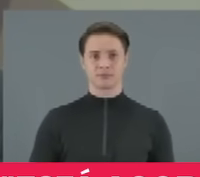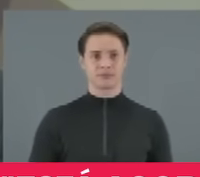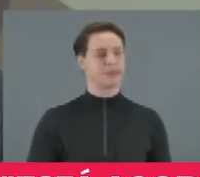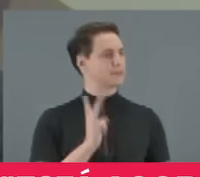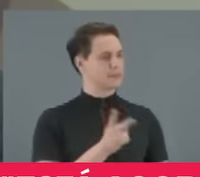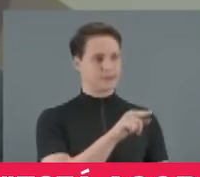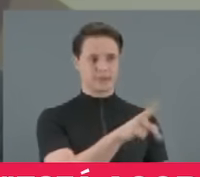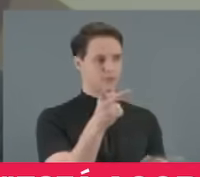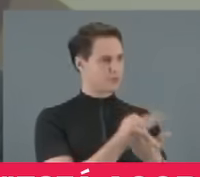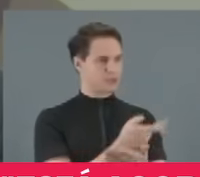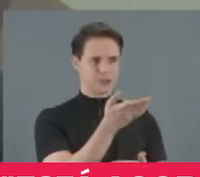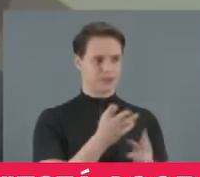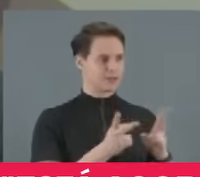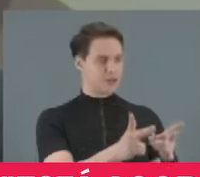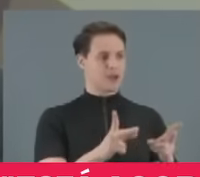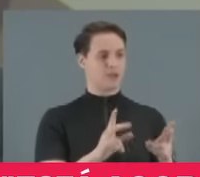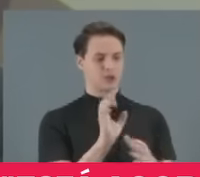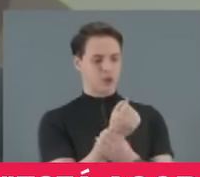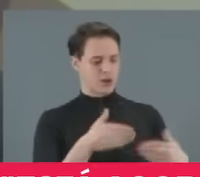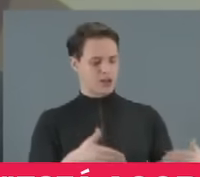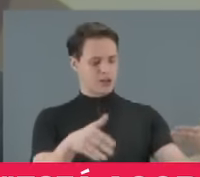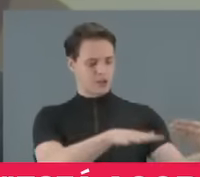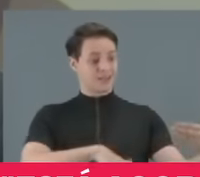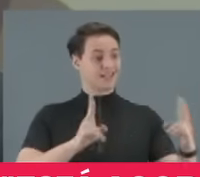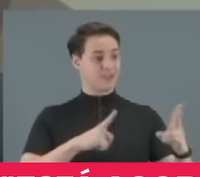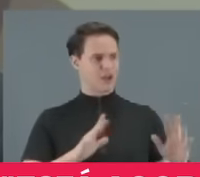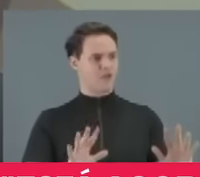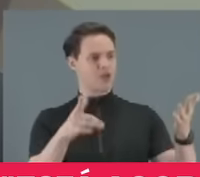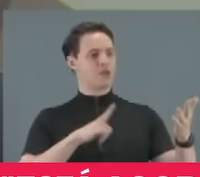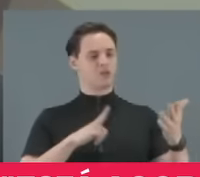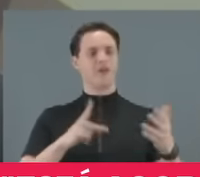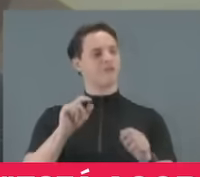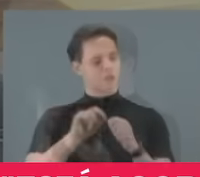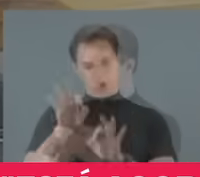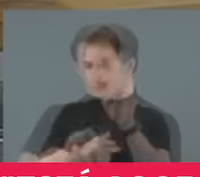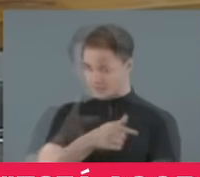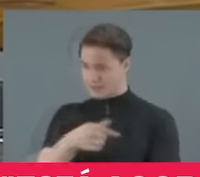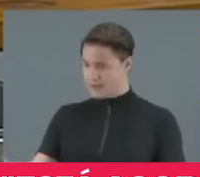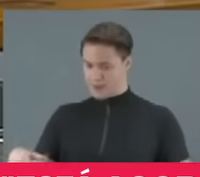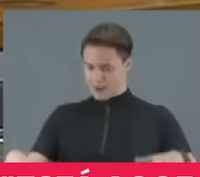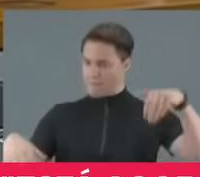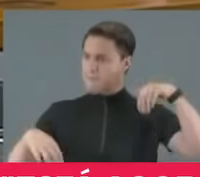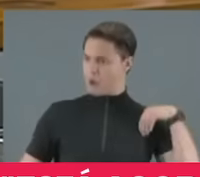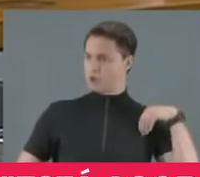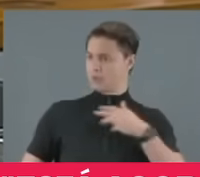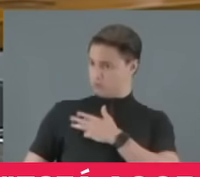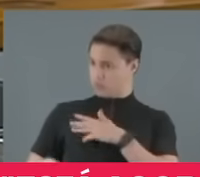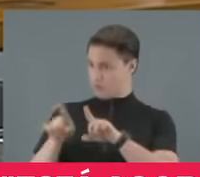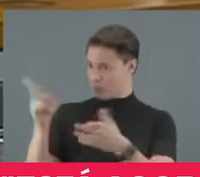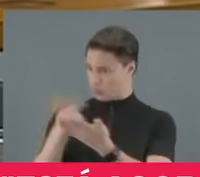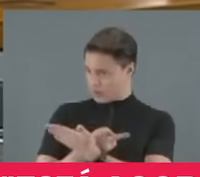Sempre foi assim, deputado. Sempre foi feita a segurança da esplanada. Toda vez que há um grande evento, é feito um protocolo de ações integradas e sempre funcionou. Na posse, o governo